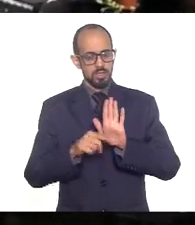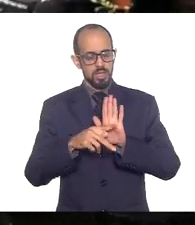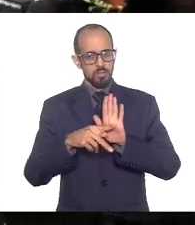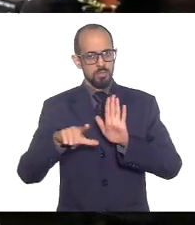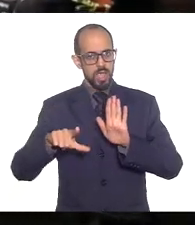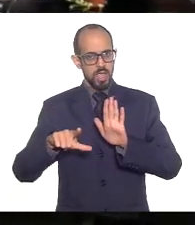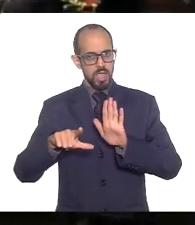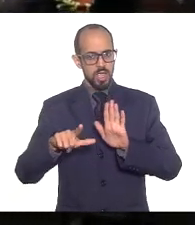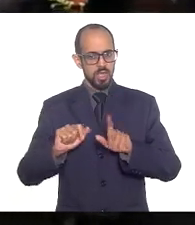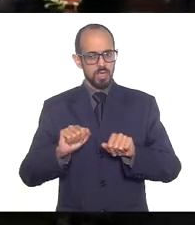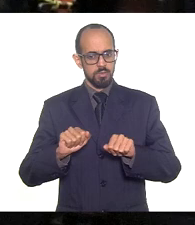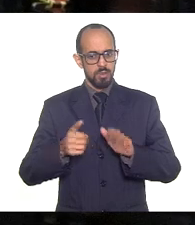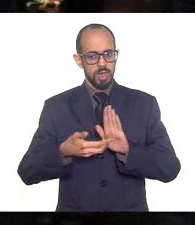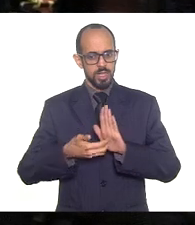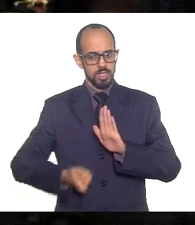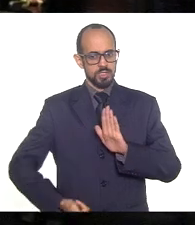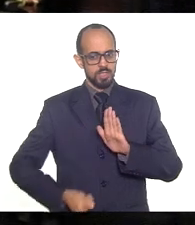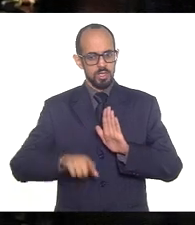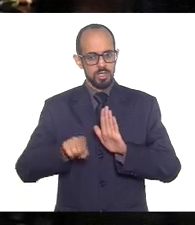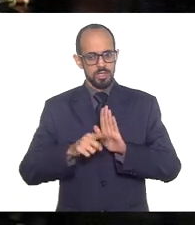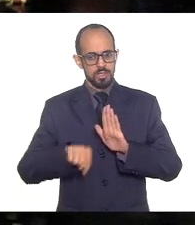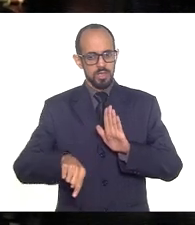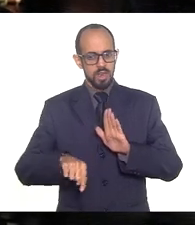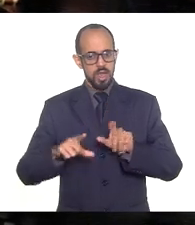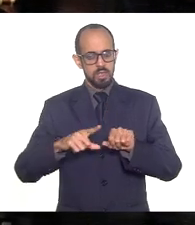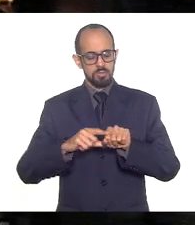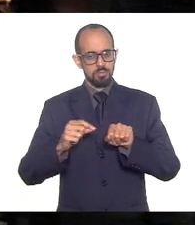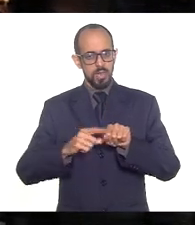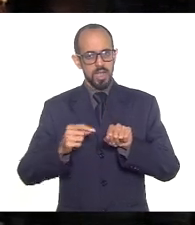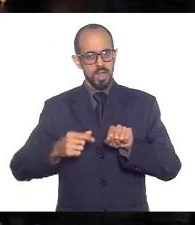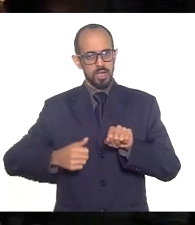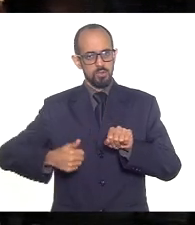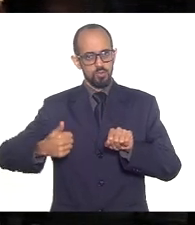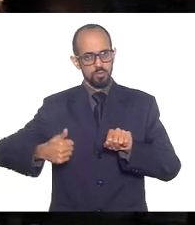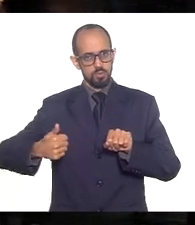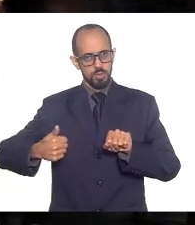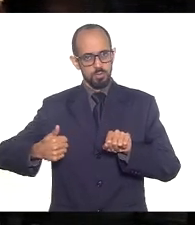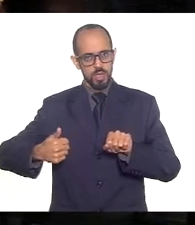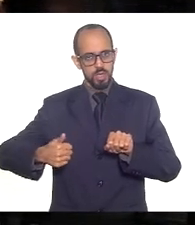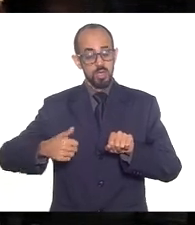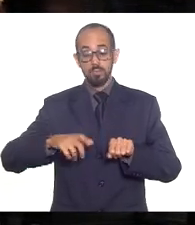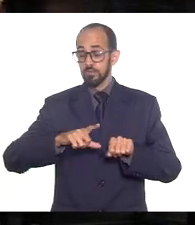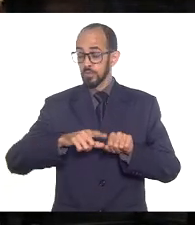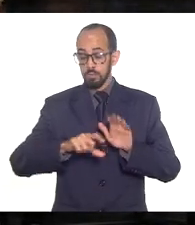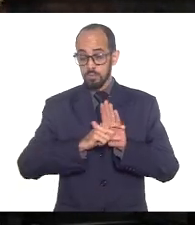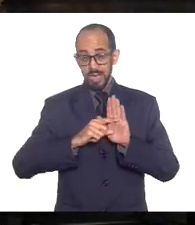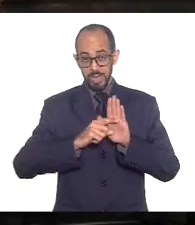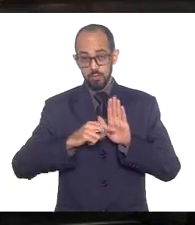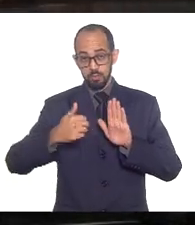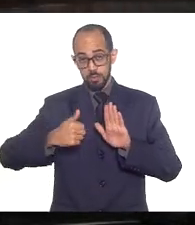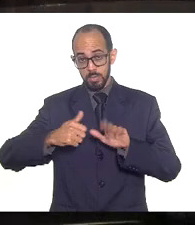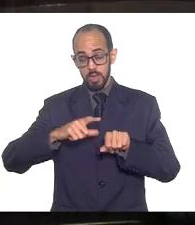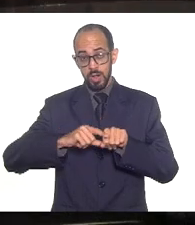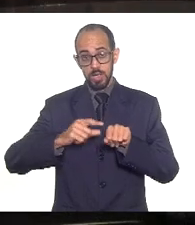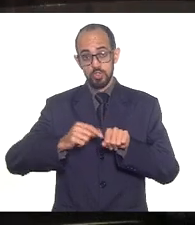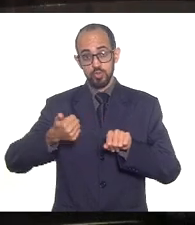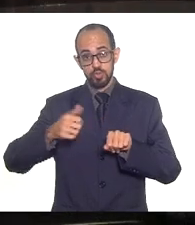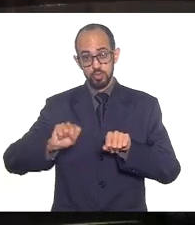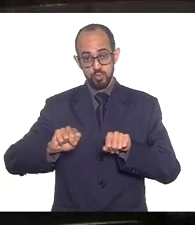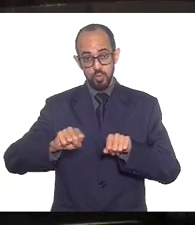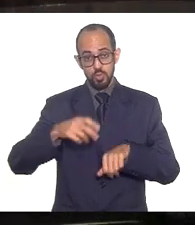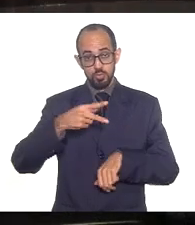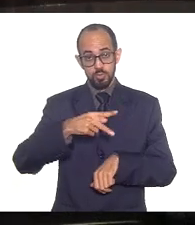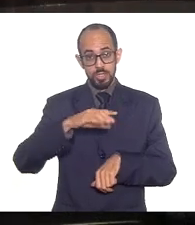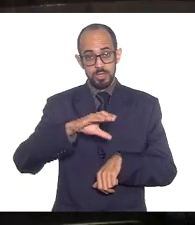lei para suprimir este parágrafo primeiro está sendo 18 da lei do pccs da Saúde agora